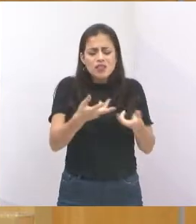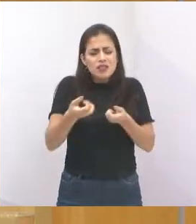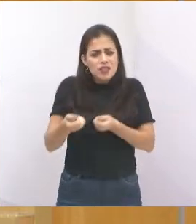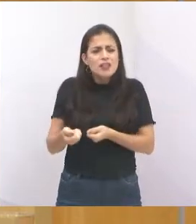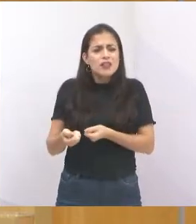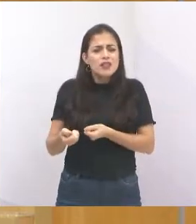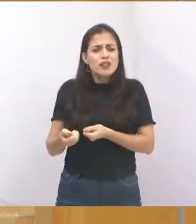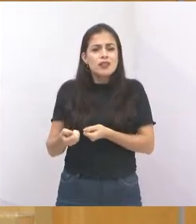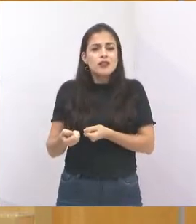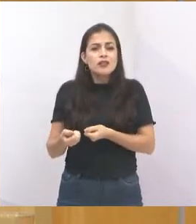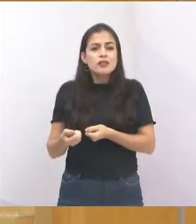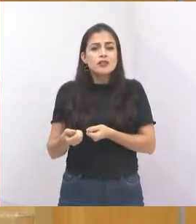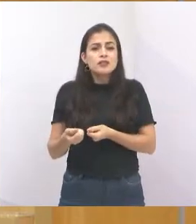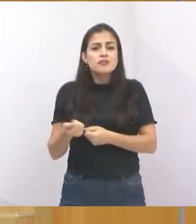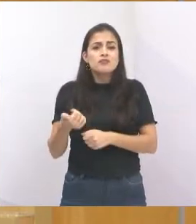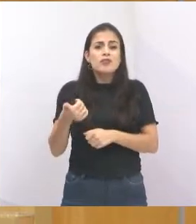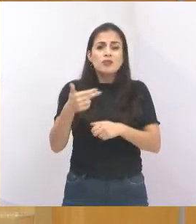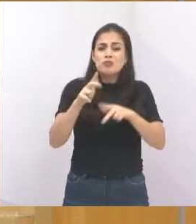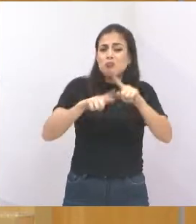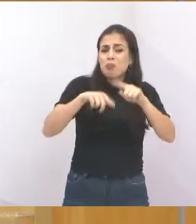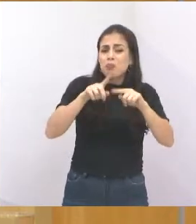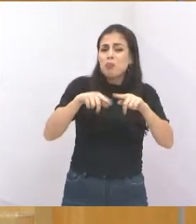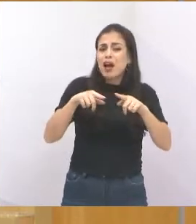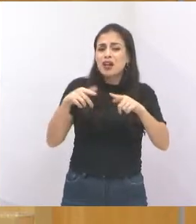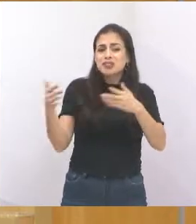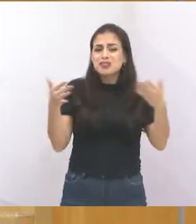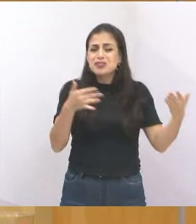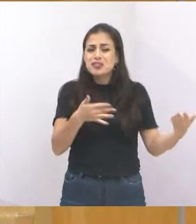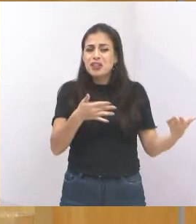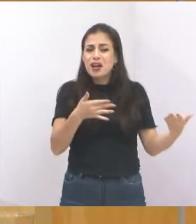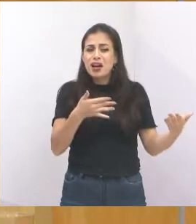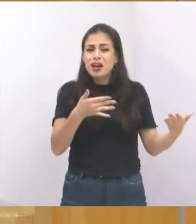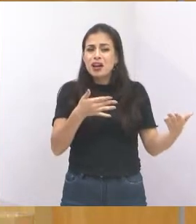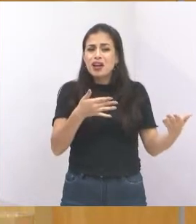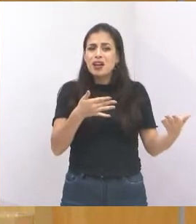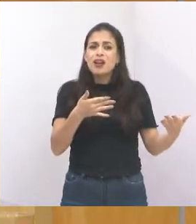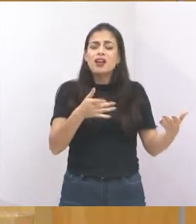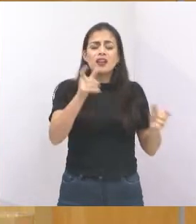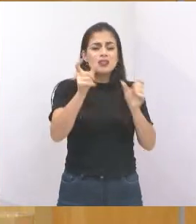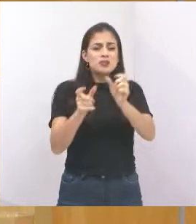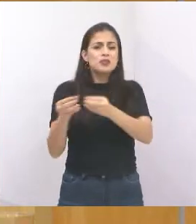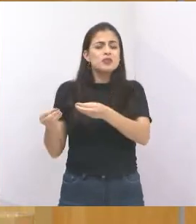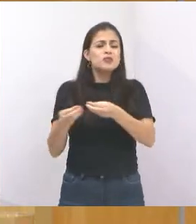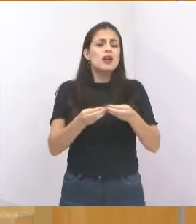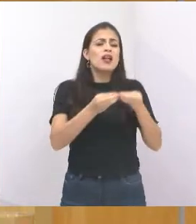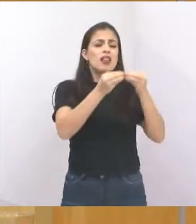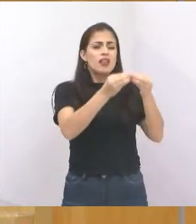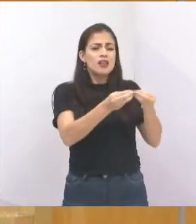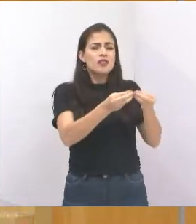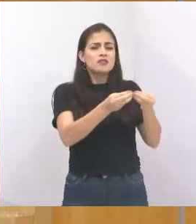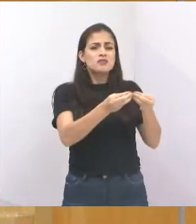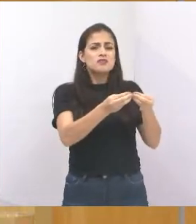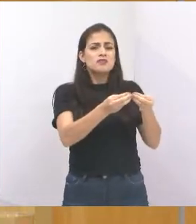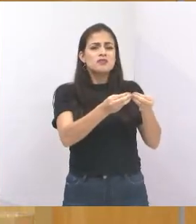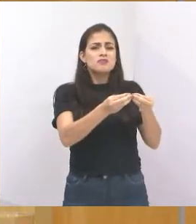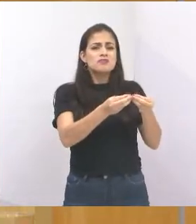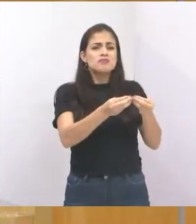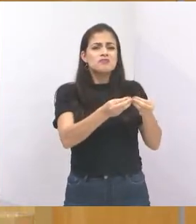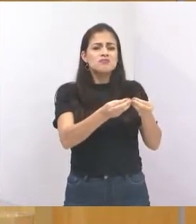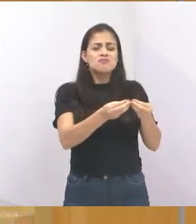e virou uma prática as pessoas levarem colocar em qualquer